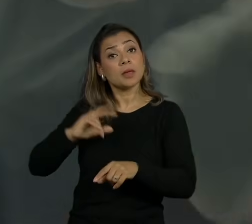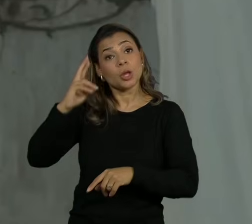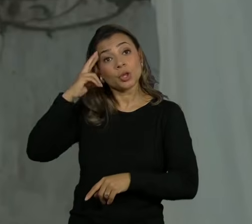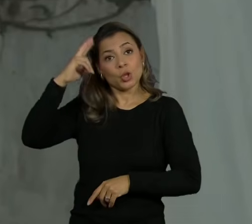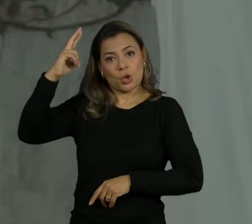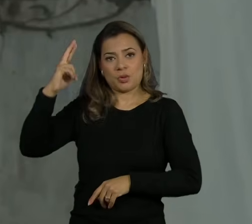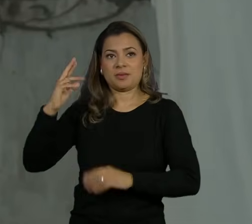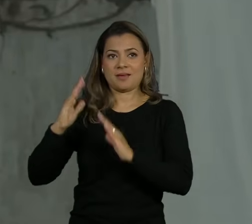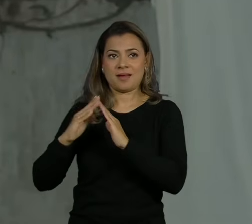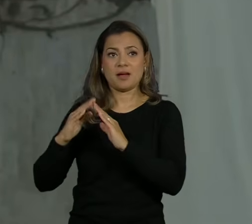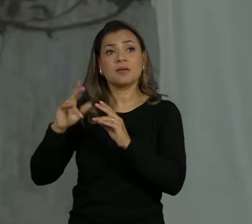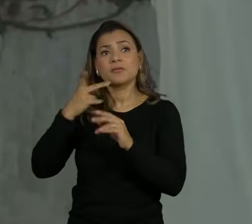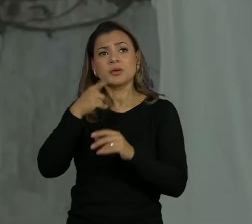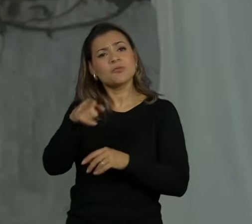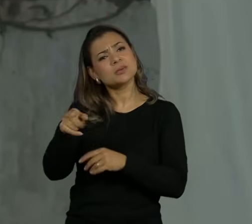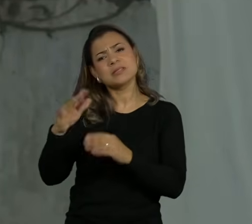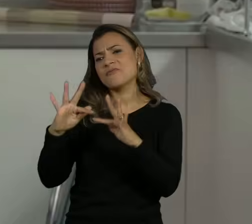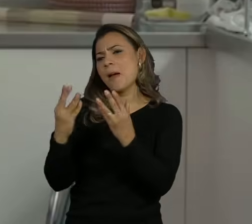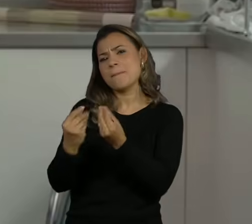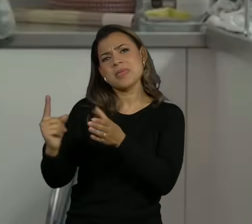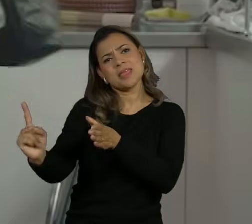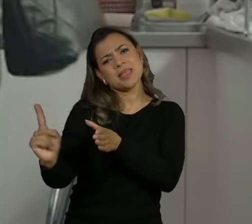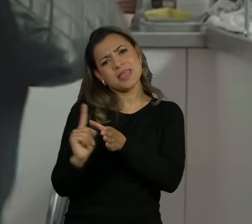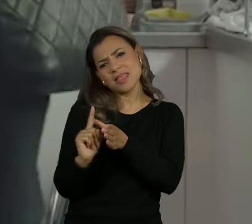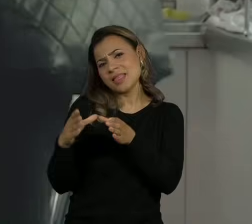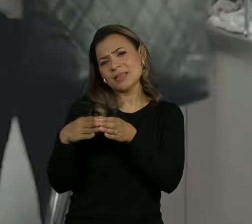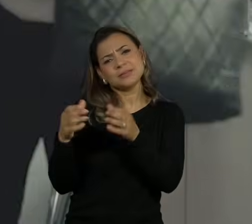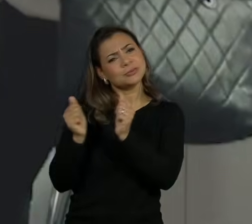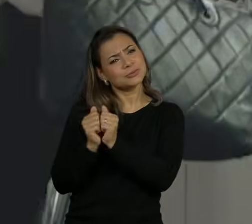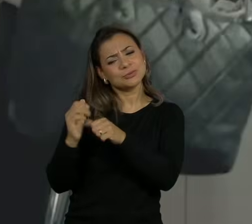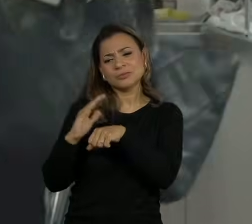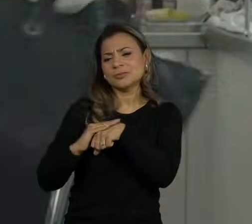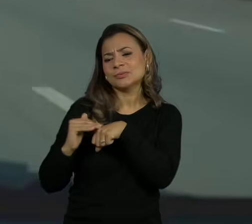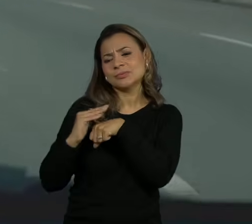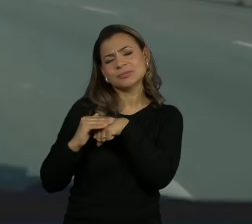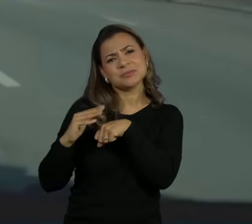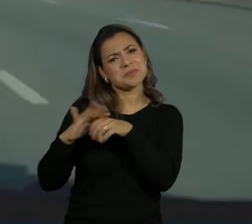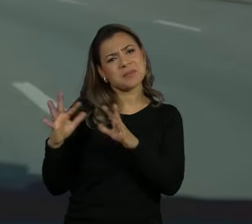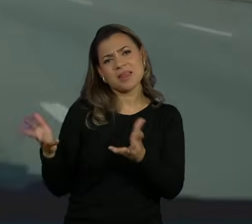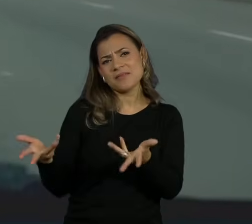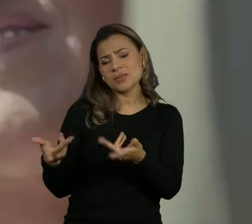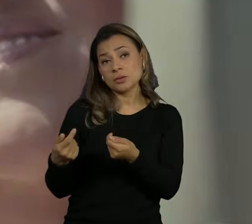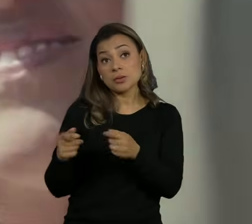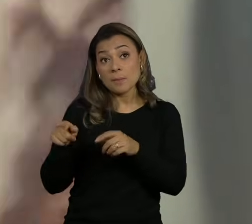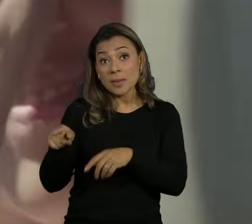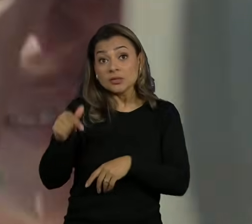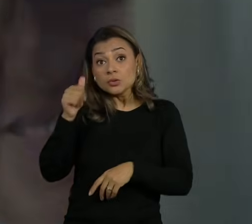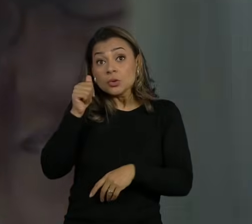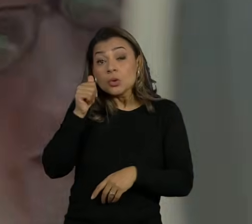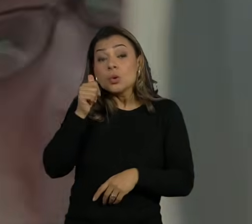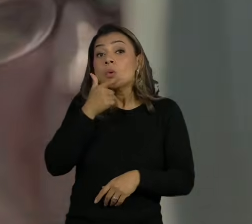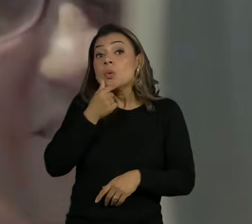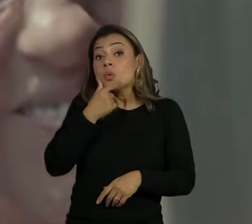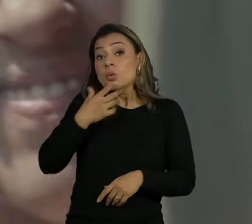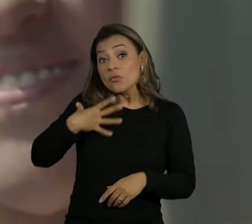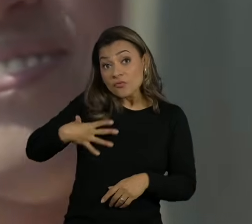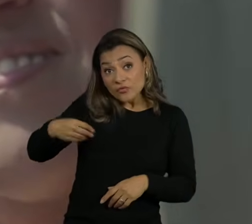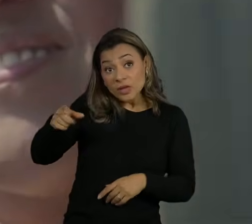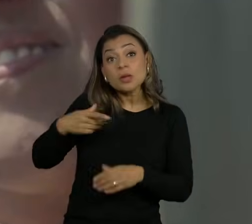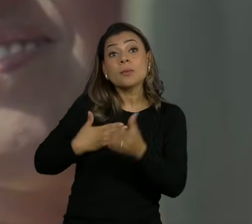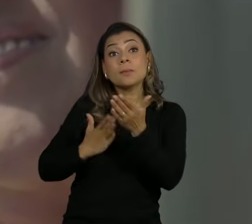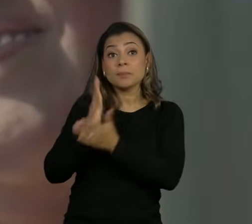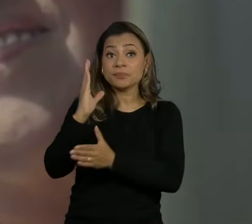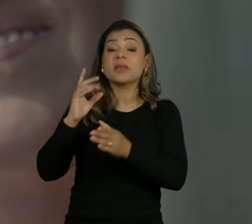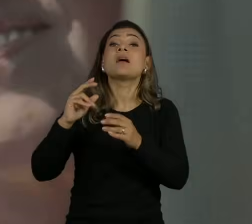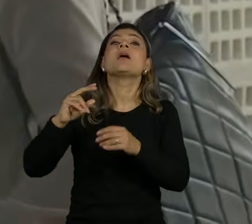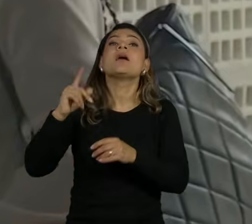diz que é como se fosse da família o tempo todo, é maravilhoso, né? E aí quando o filho dela passa no vestibular